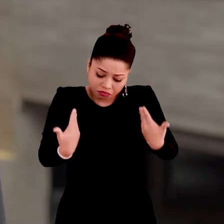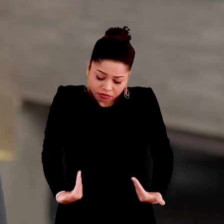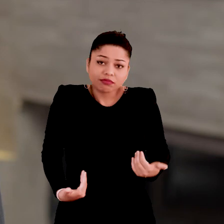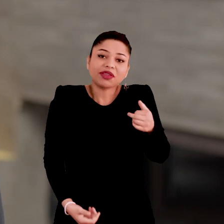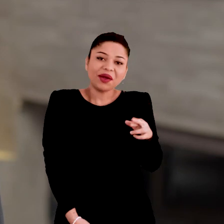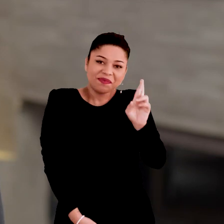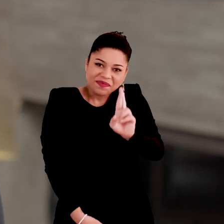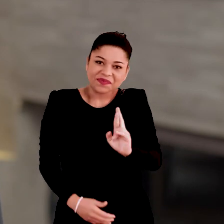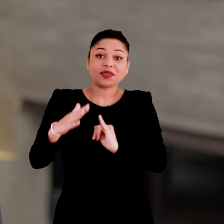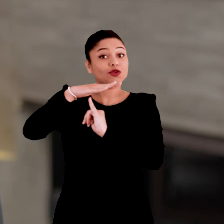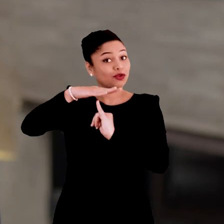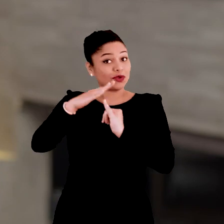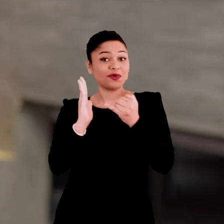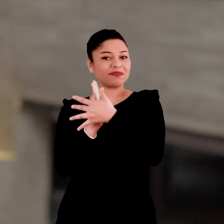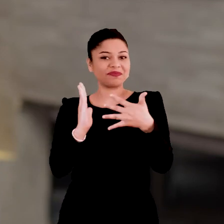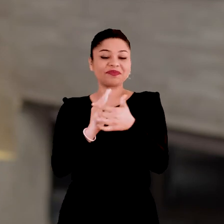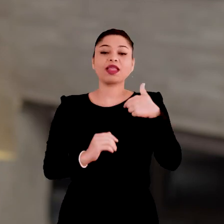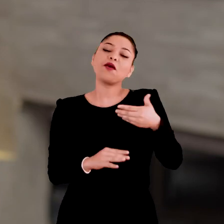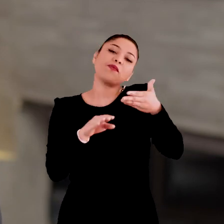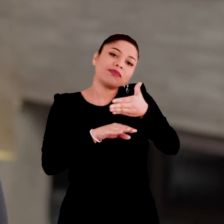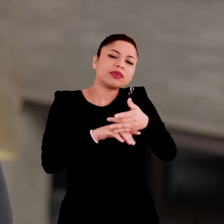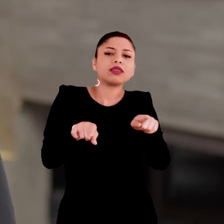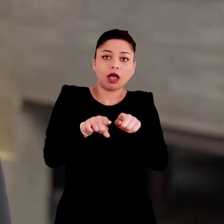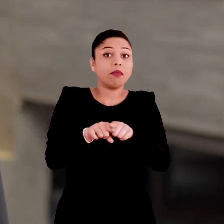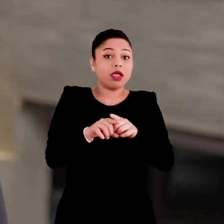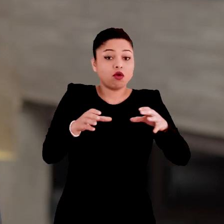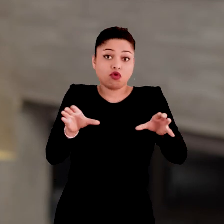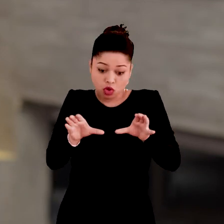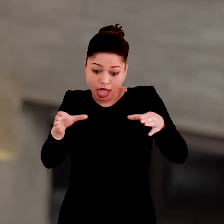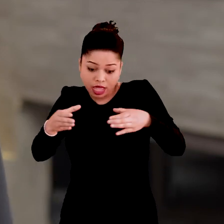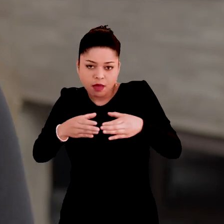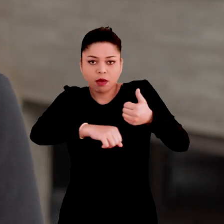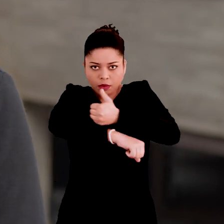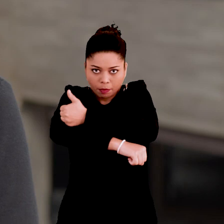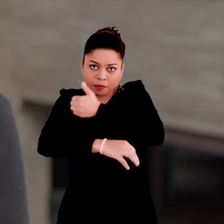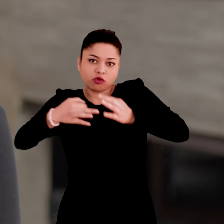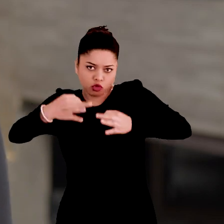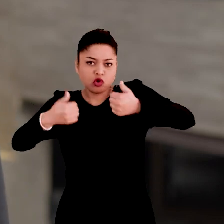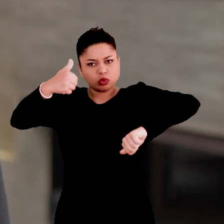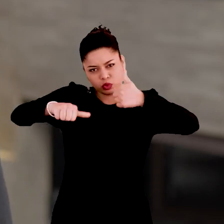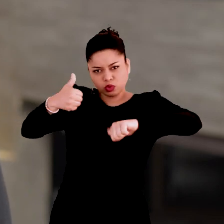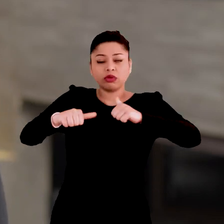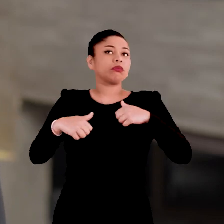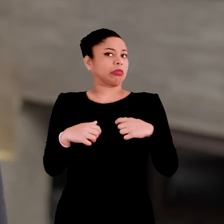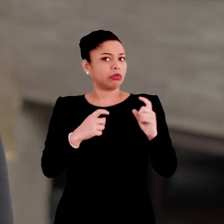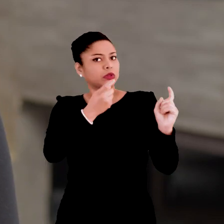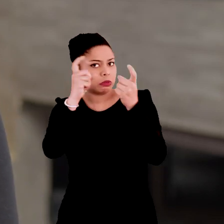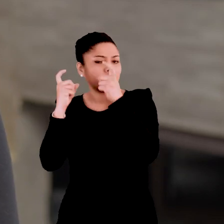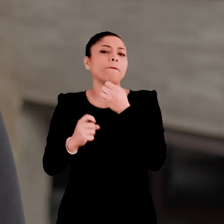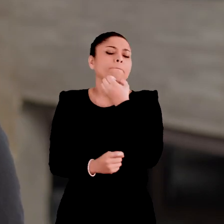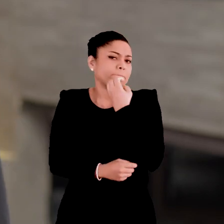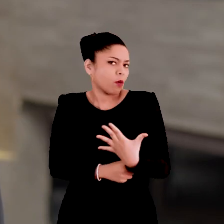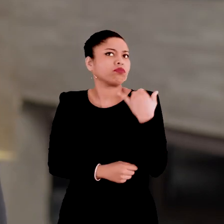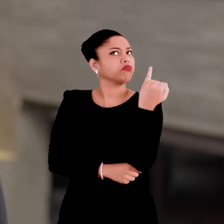representante do Instituto Tomiotaki, eu participei também do júri. Foi uma discussão muito importante. Esse júri é